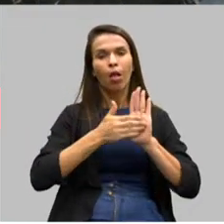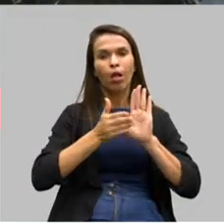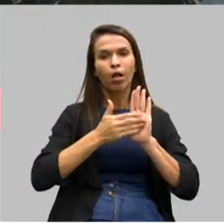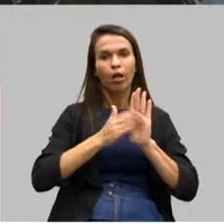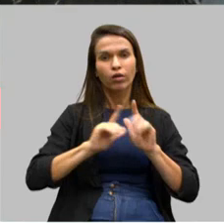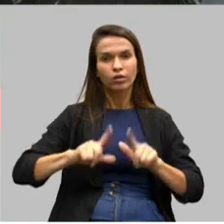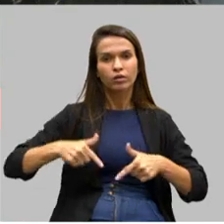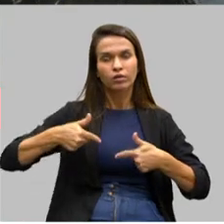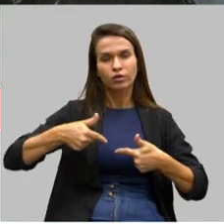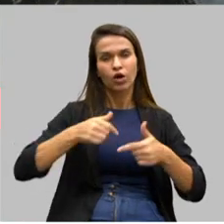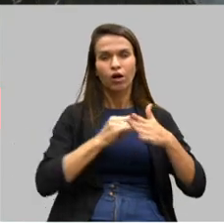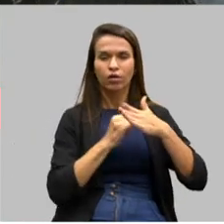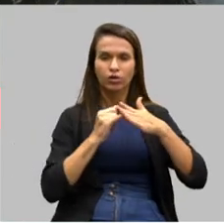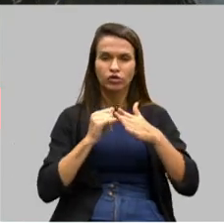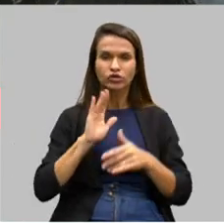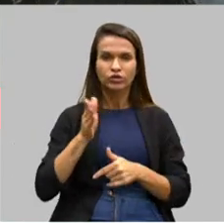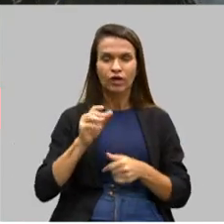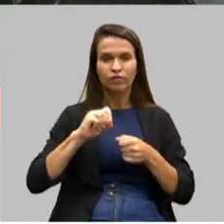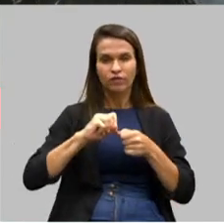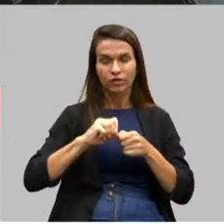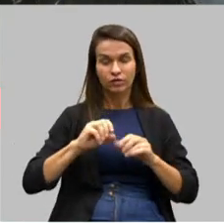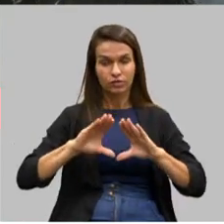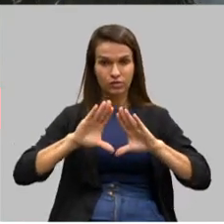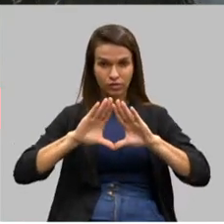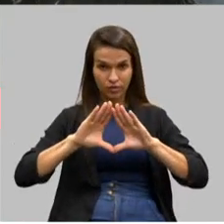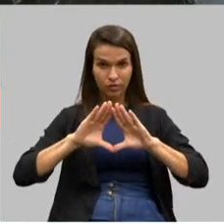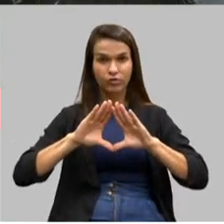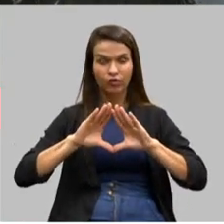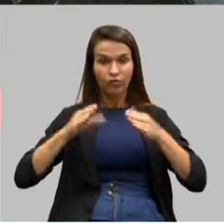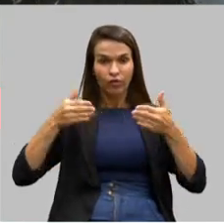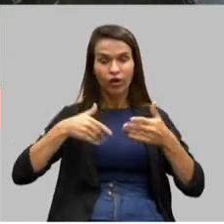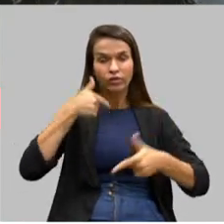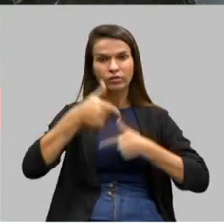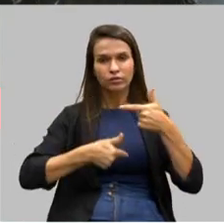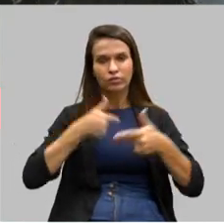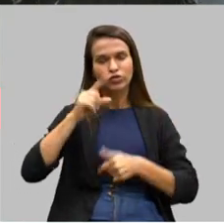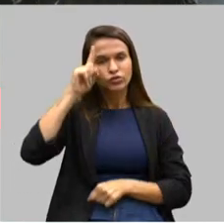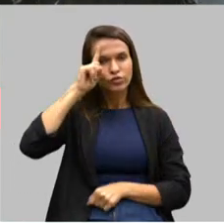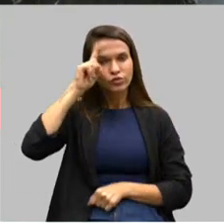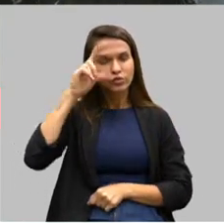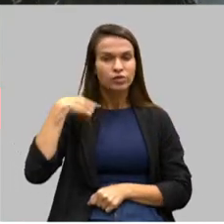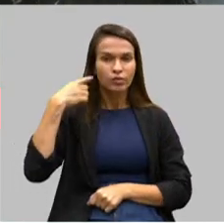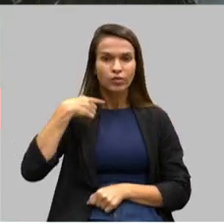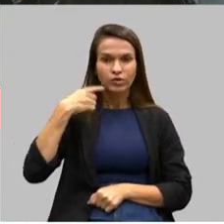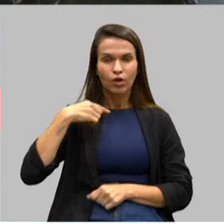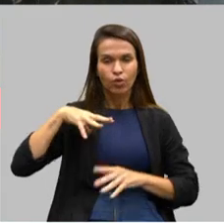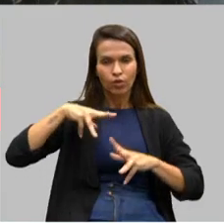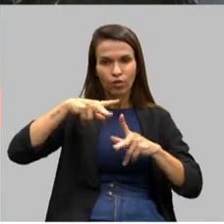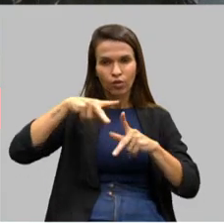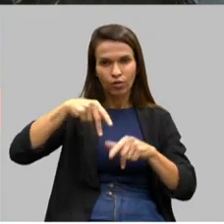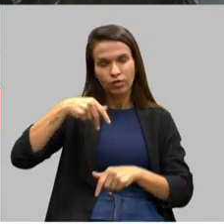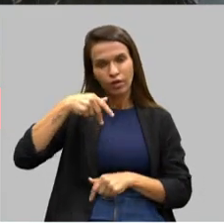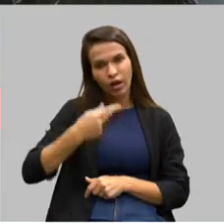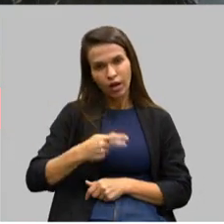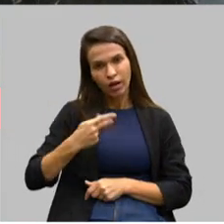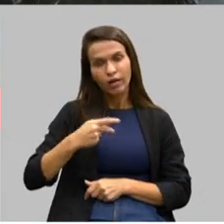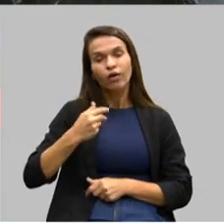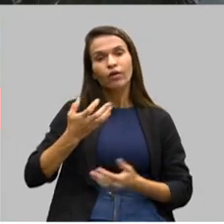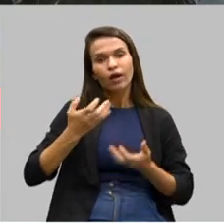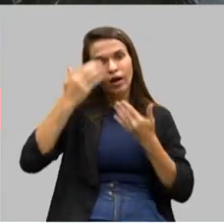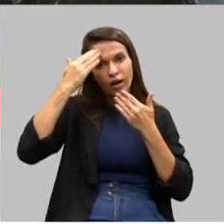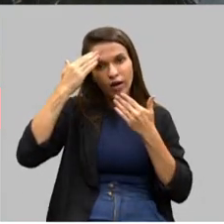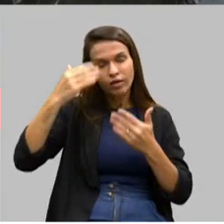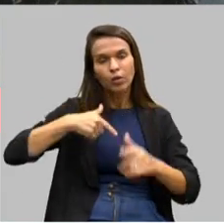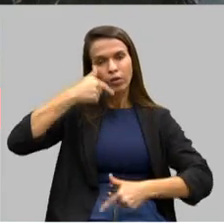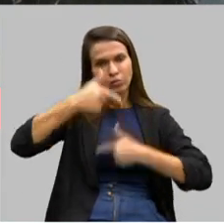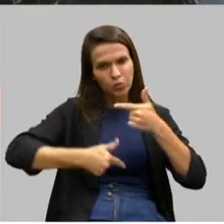as discussões já realizadas na Assembleia por meio do trabalho diário dos deputados e deputadas, a quem eu quero agradecer mais uma vez pelo trabalho